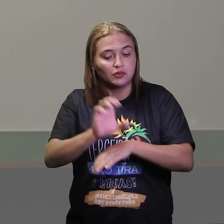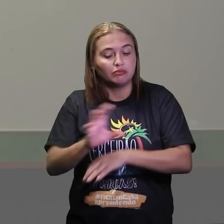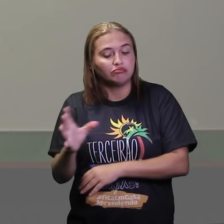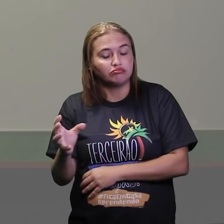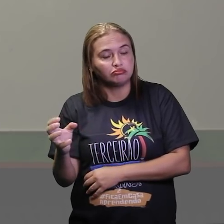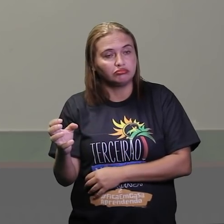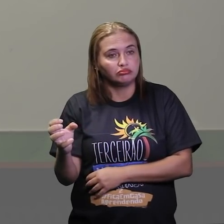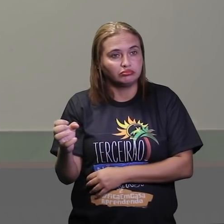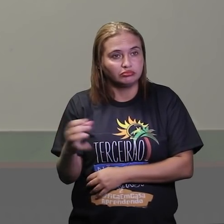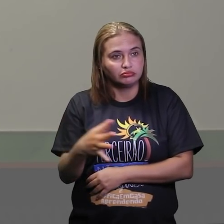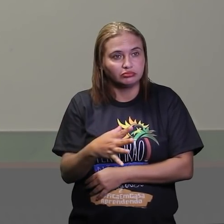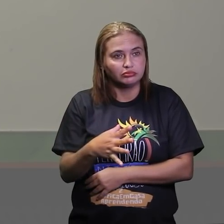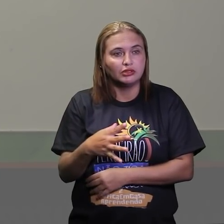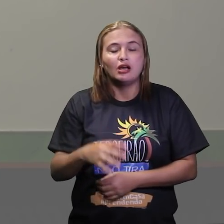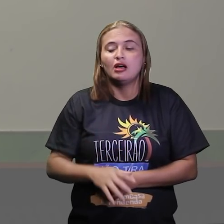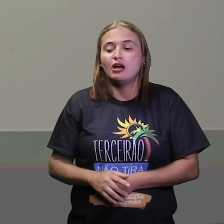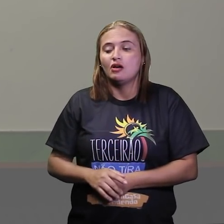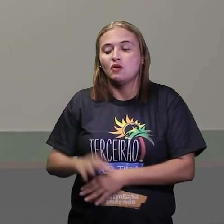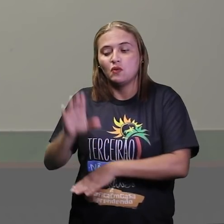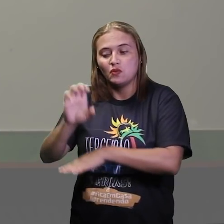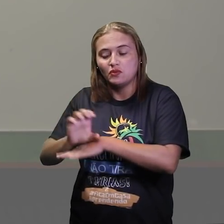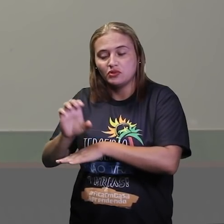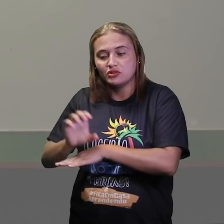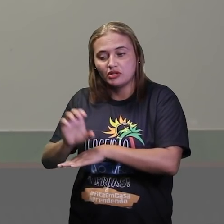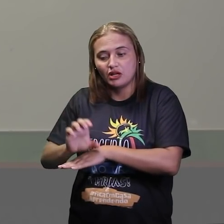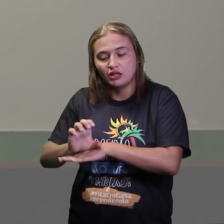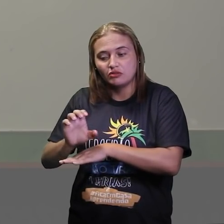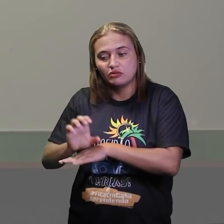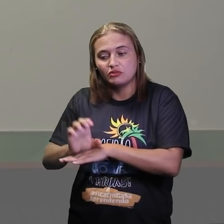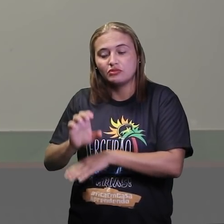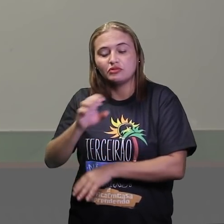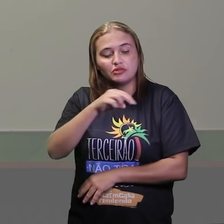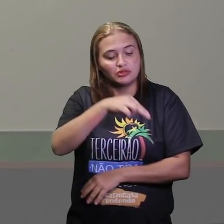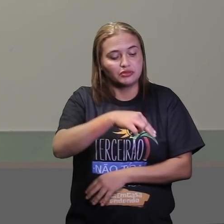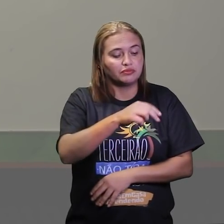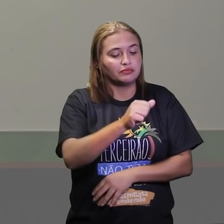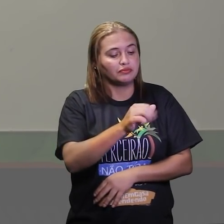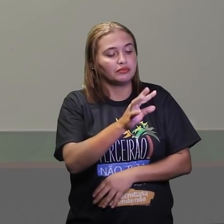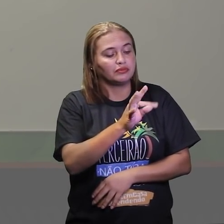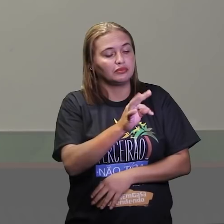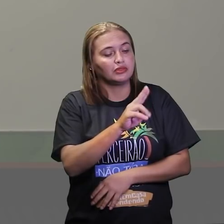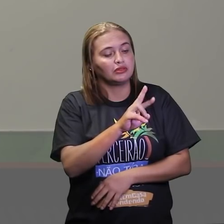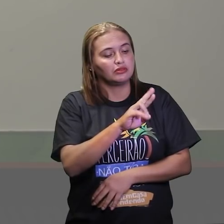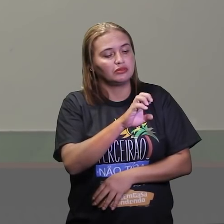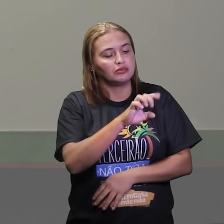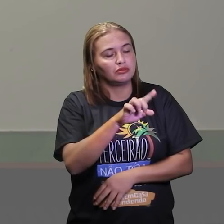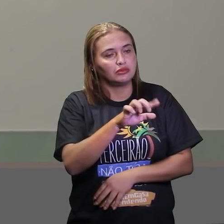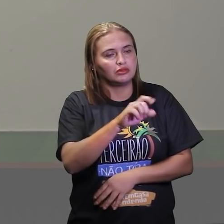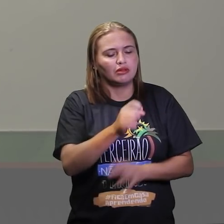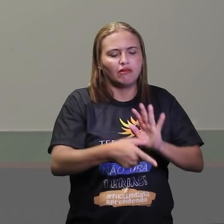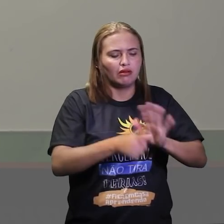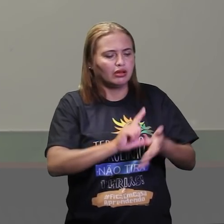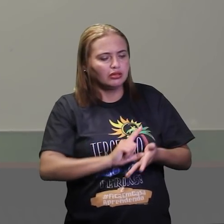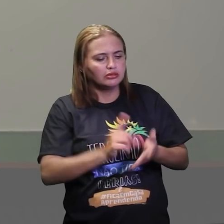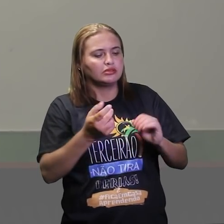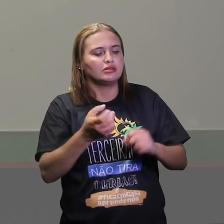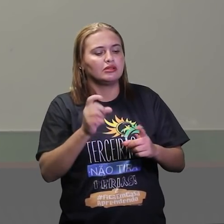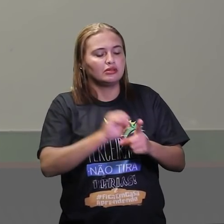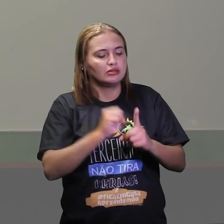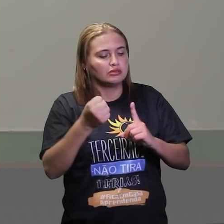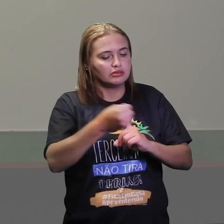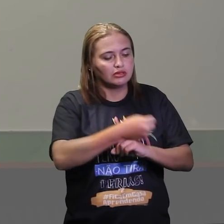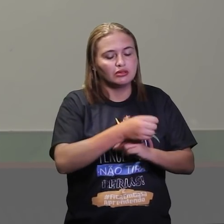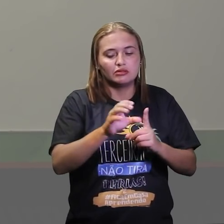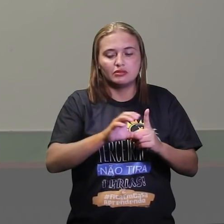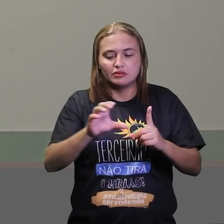que Hobbes é um dos primeiros a trazer, é o estágio inicial. Antes do estado moderno, antes da sociedade civil, o ser